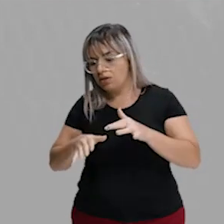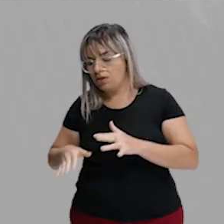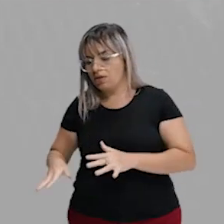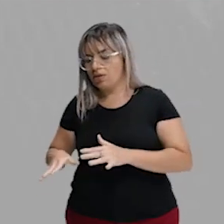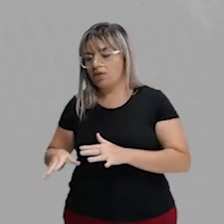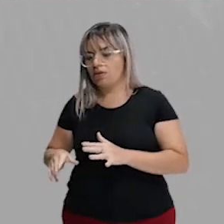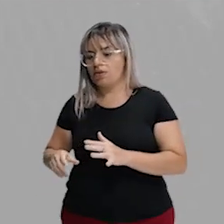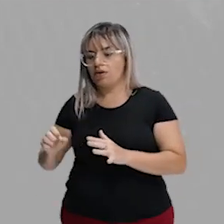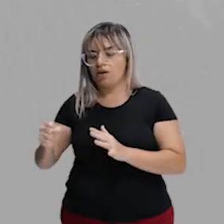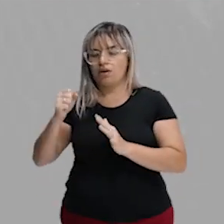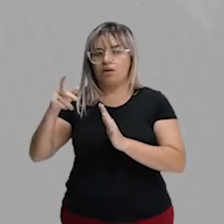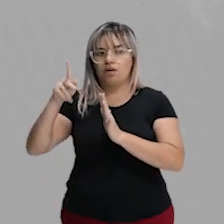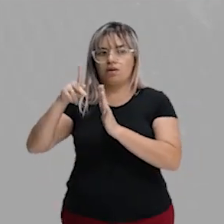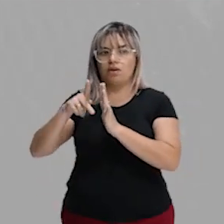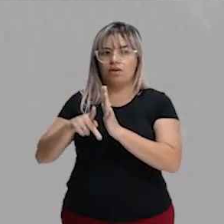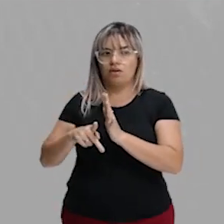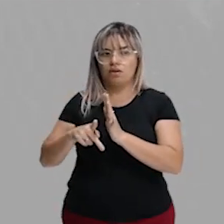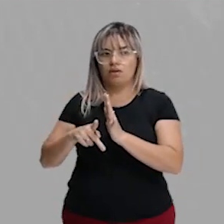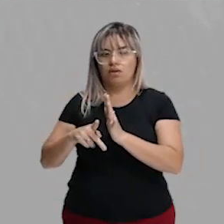Certinho?